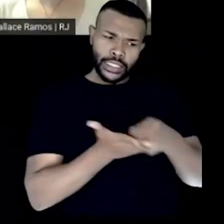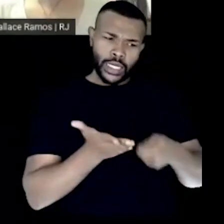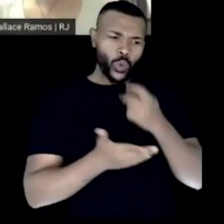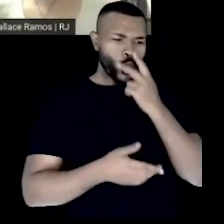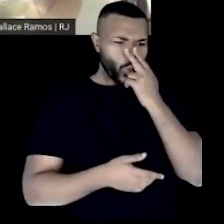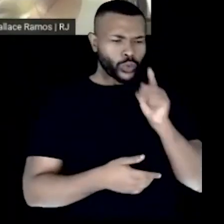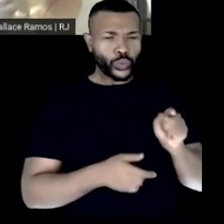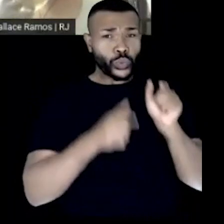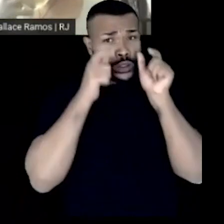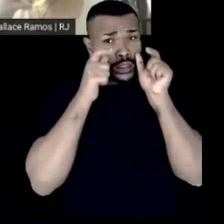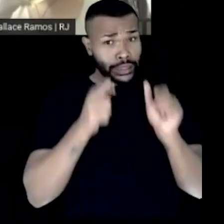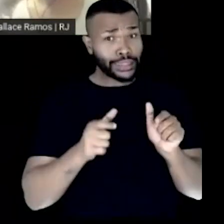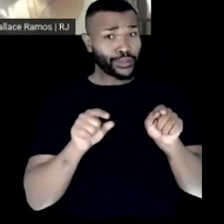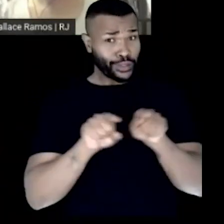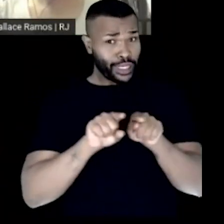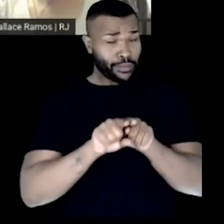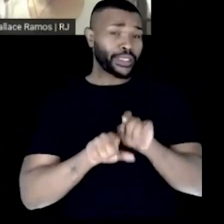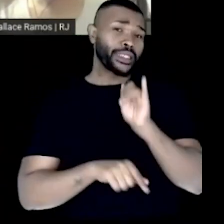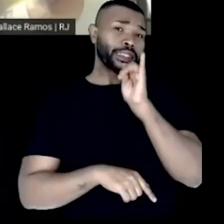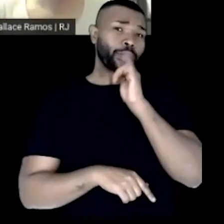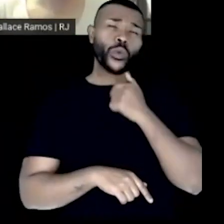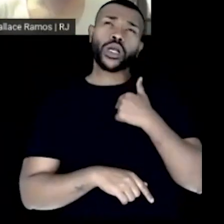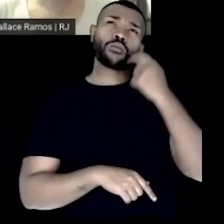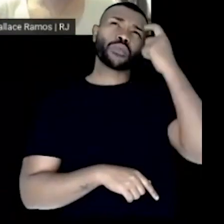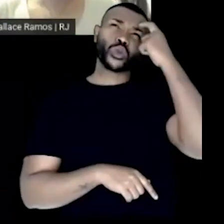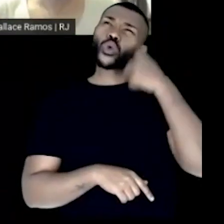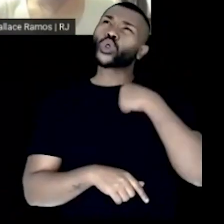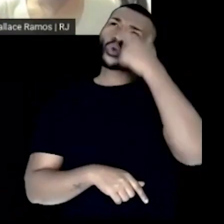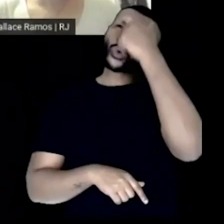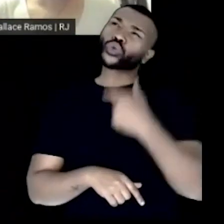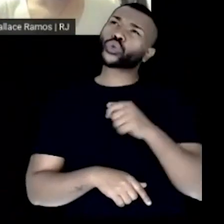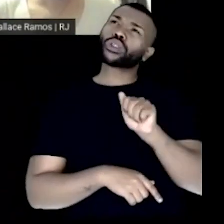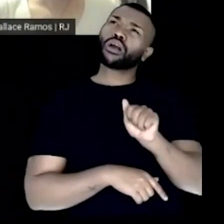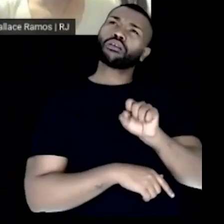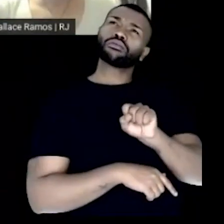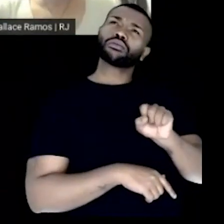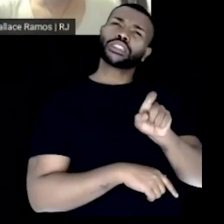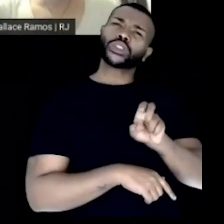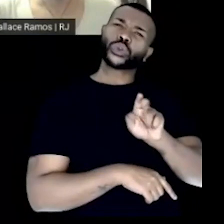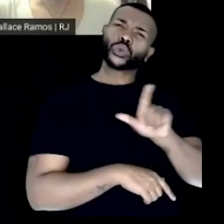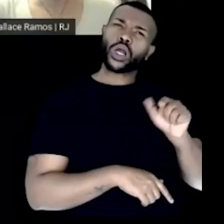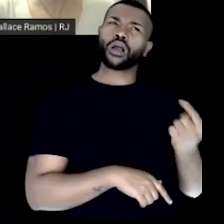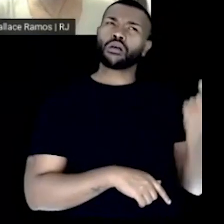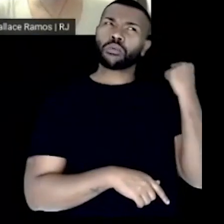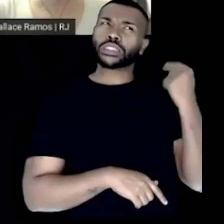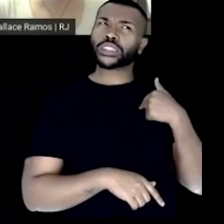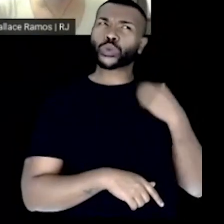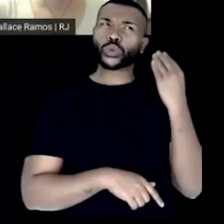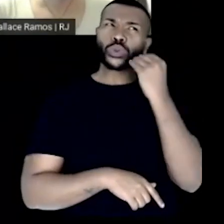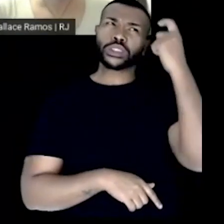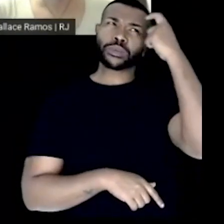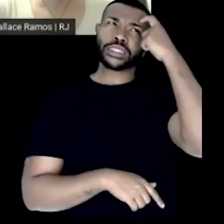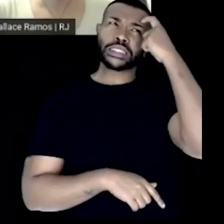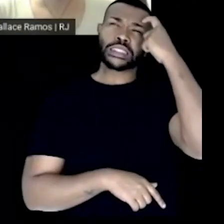Eu fiz isso porque eu achava que era um negócio interessante. Porque eu achava... Porque em dado momento eu também pensei, ah, será que sou assexual? Eu acho que minha puberdade